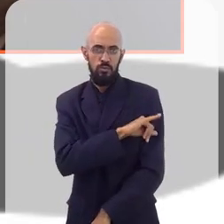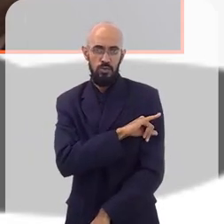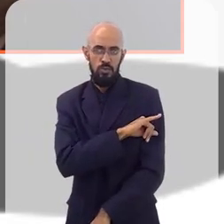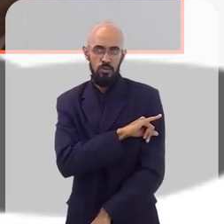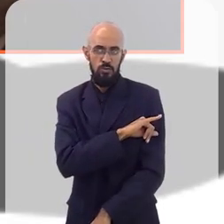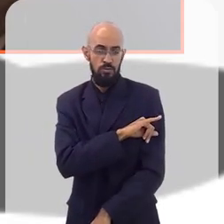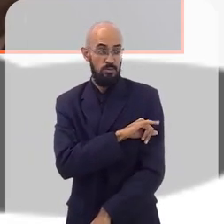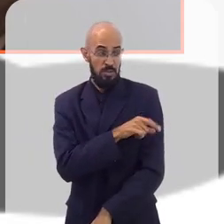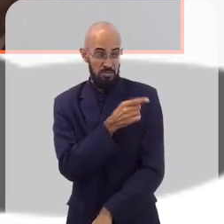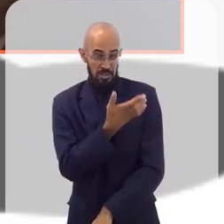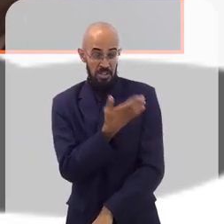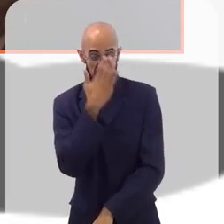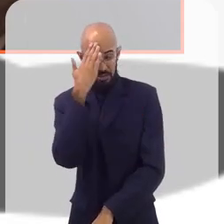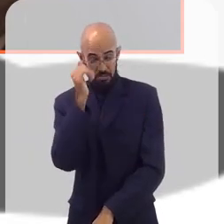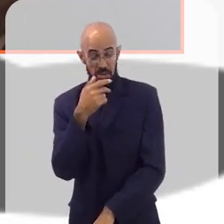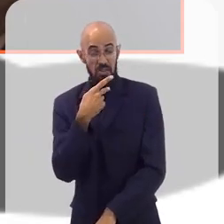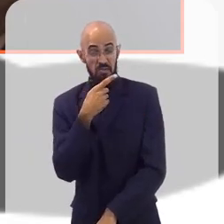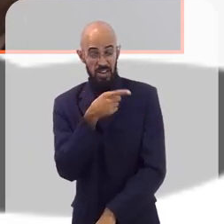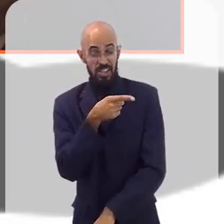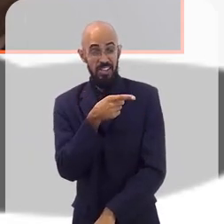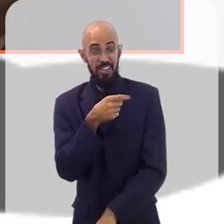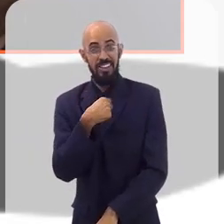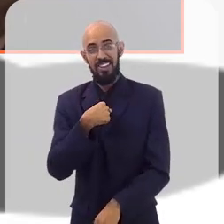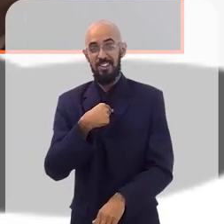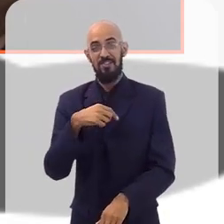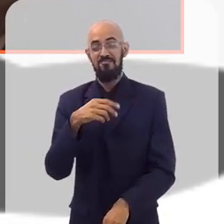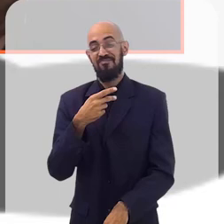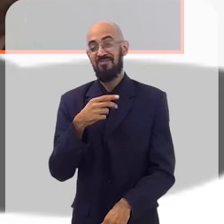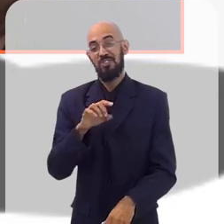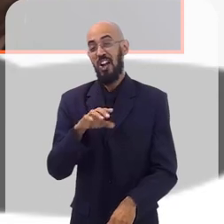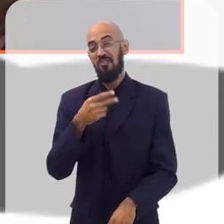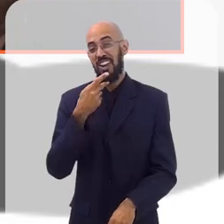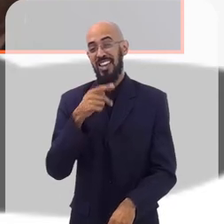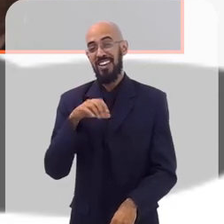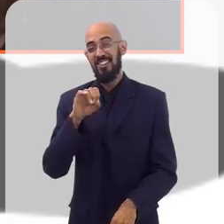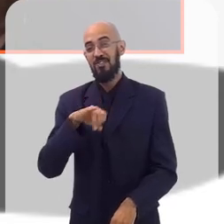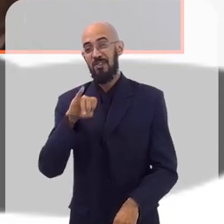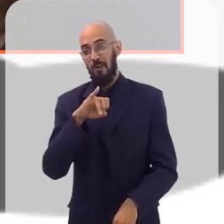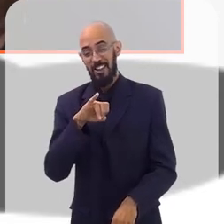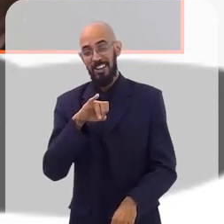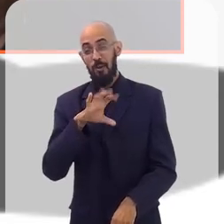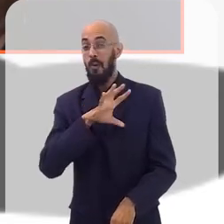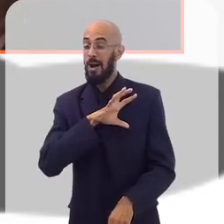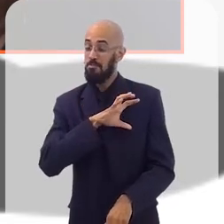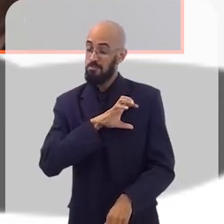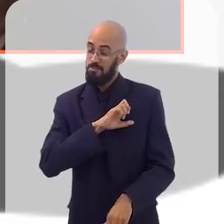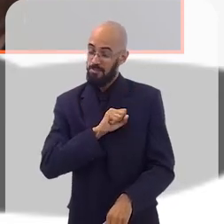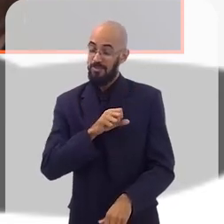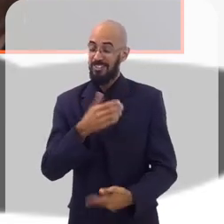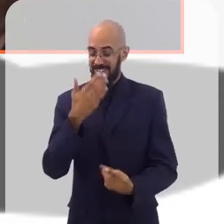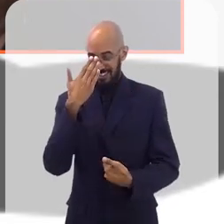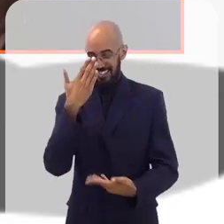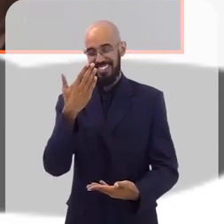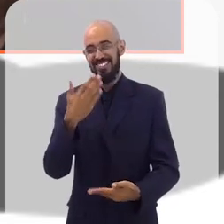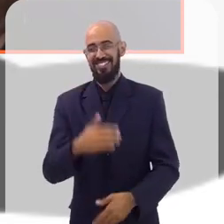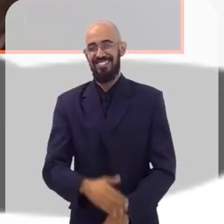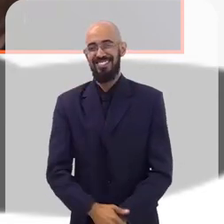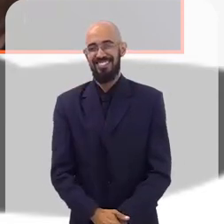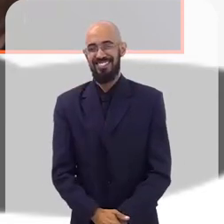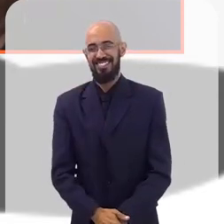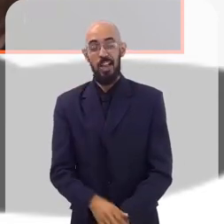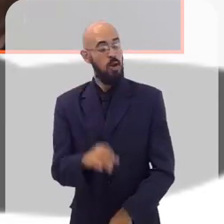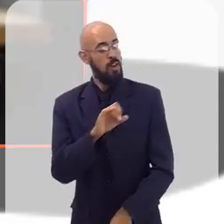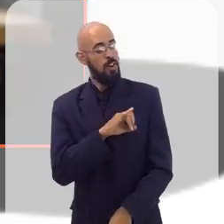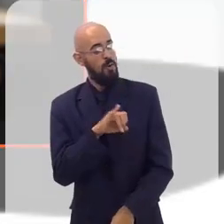projetos de lei que vão revolucionar o currículo o aprendizado e o ensino da língua dos sinais no